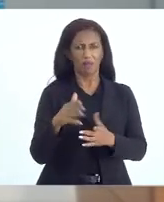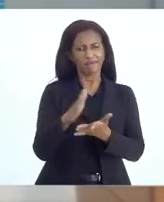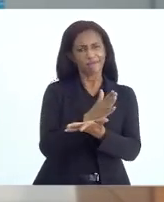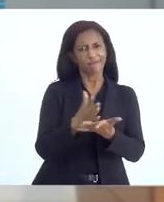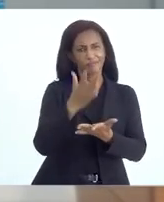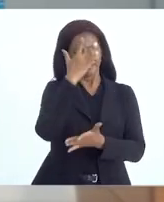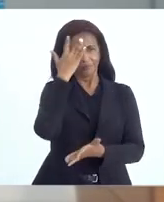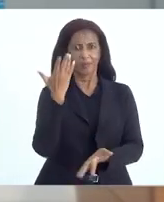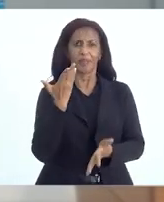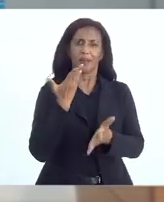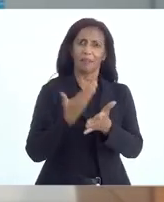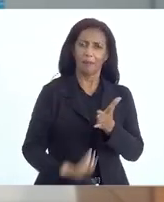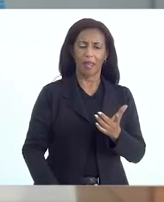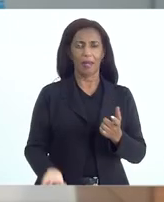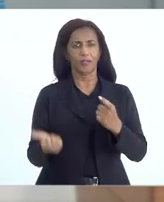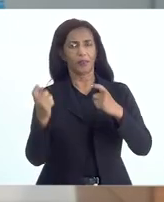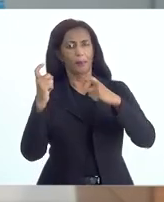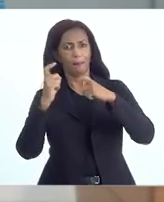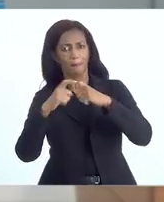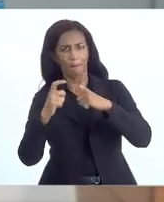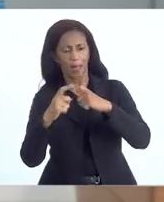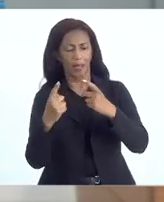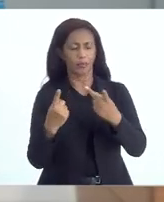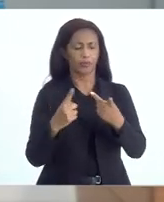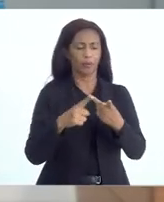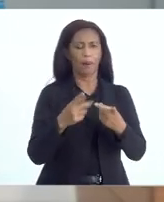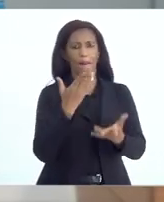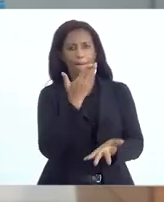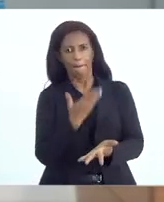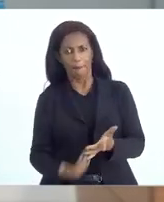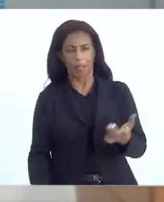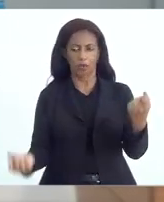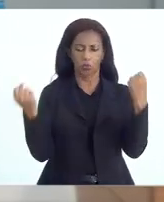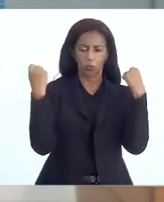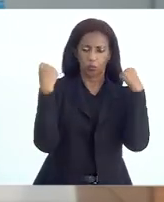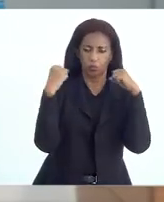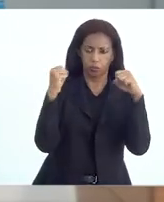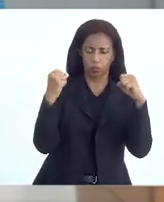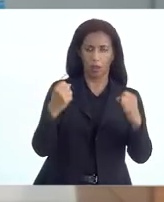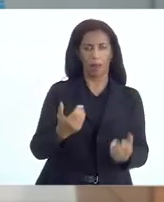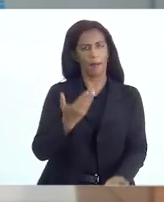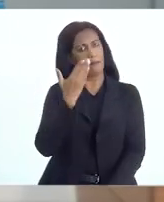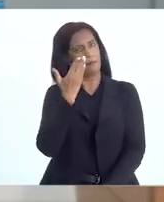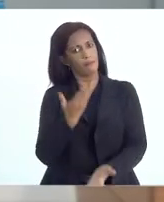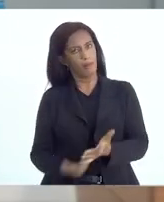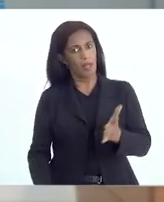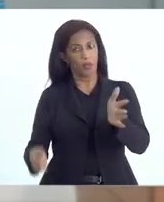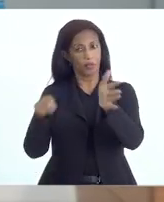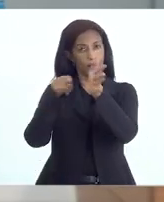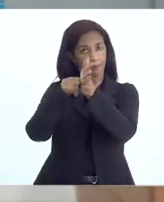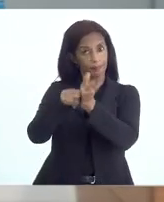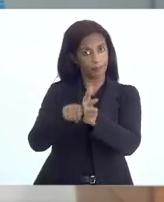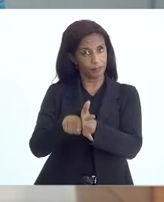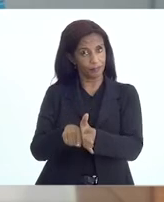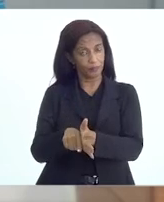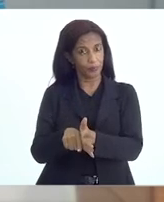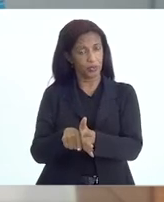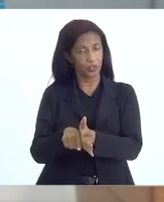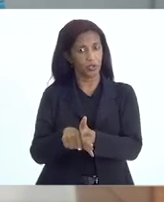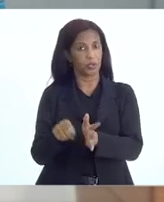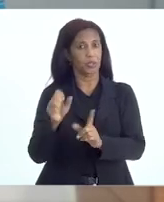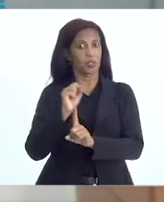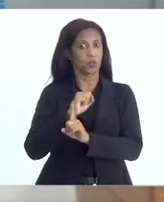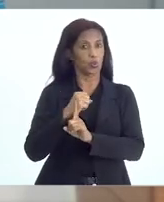nos exames nos testes de aptidão física na pesquisa social Então eu preciso ter um